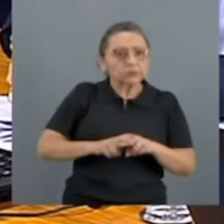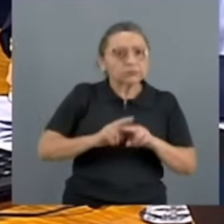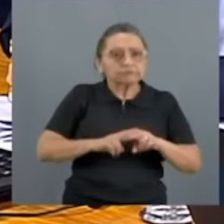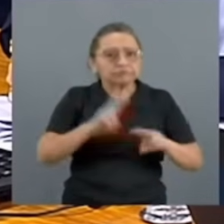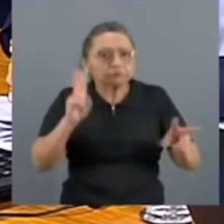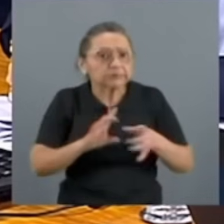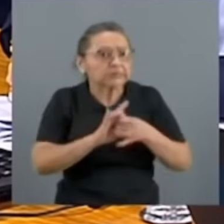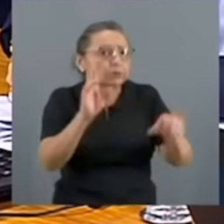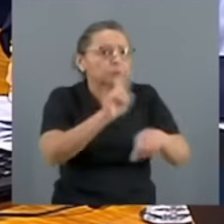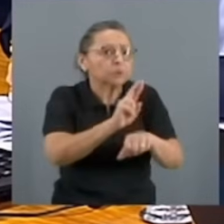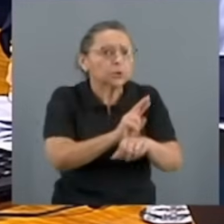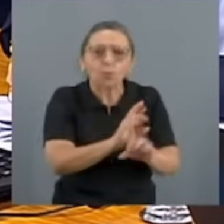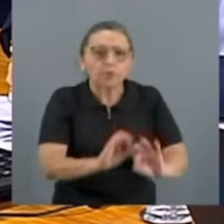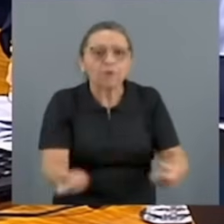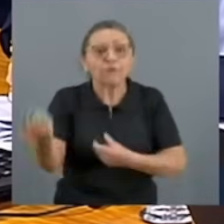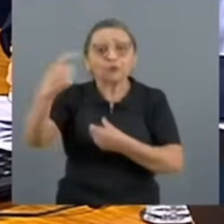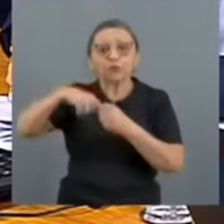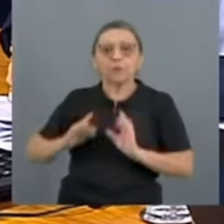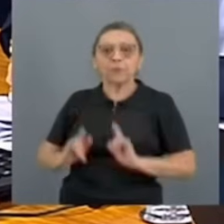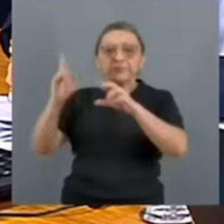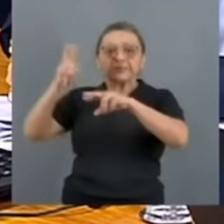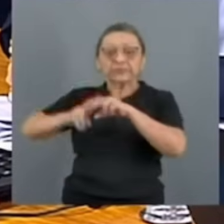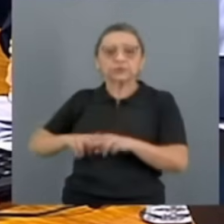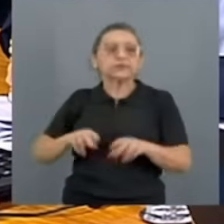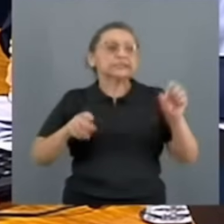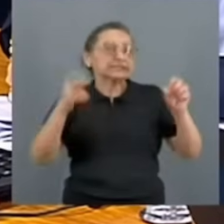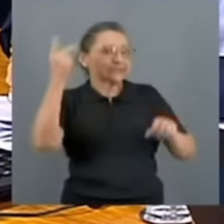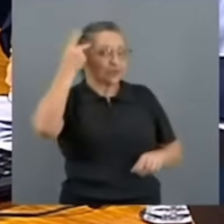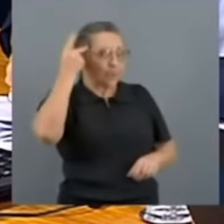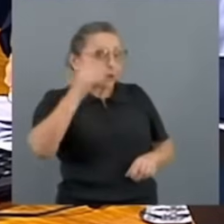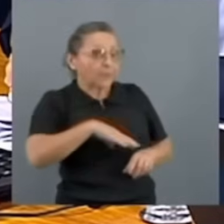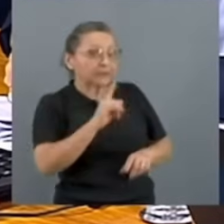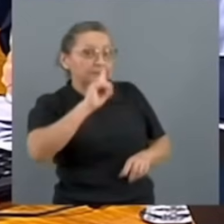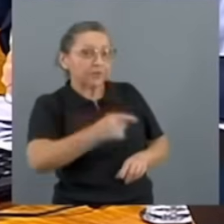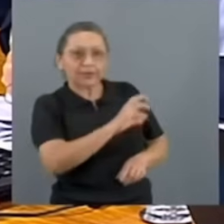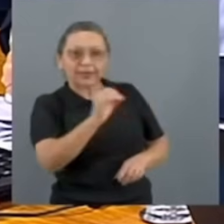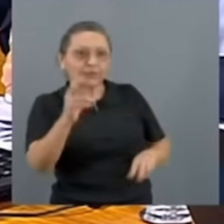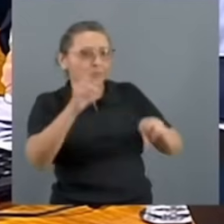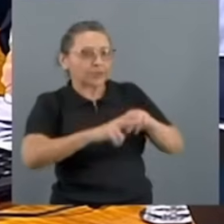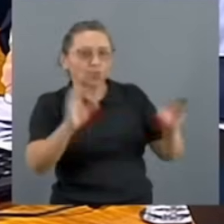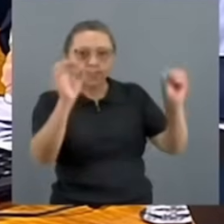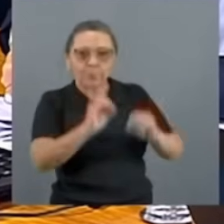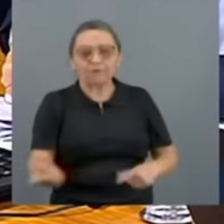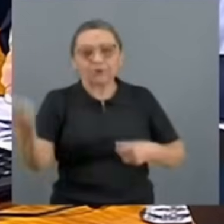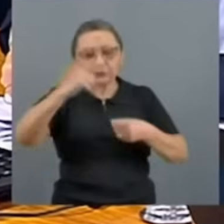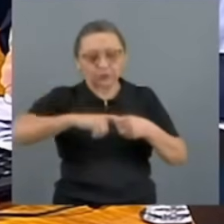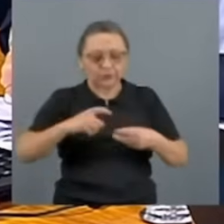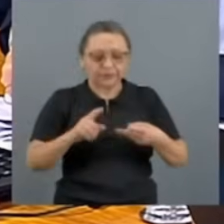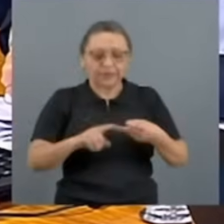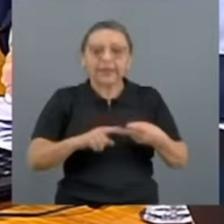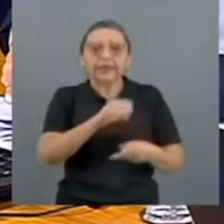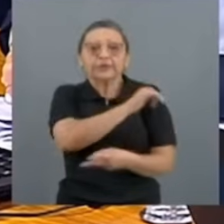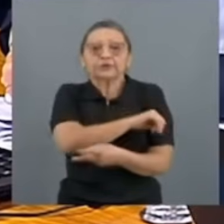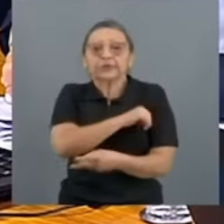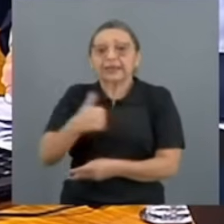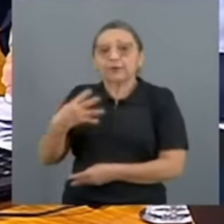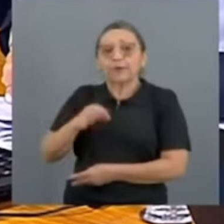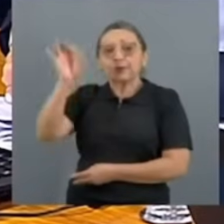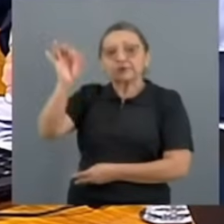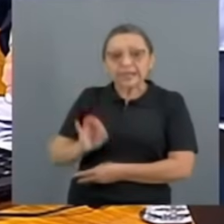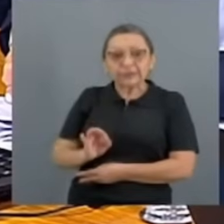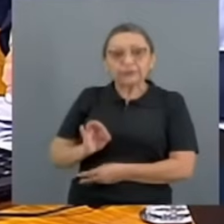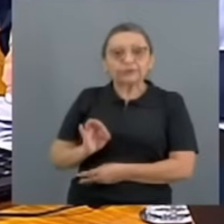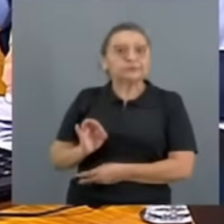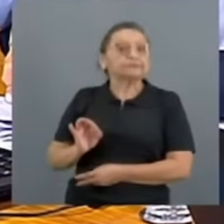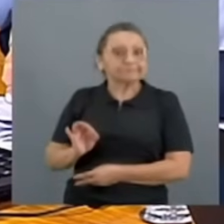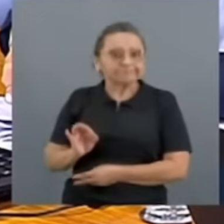aos presídios. Só em São Paulo foram mais de 1.500 que não retornaram. No Rio de Janeiro, 14% desses presos